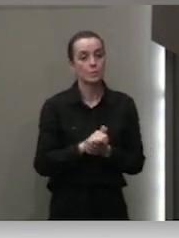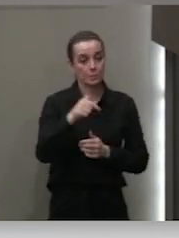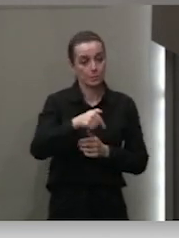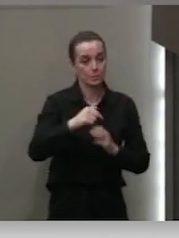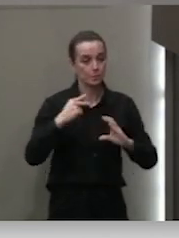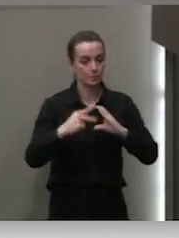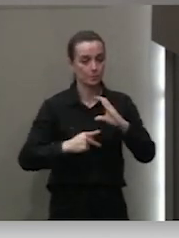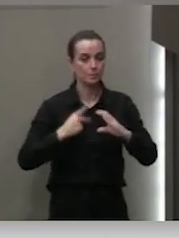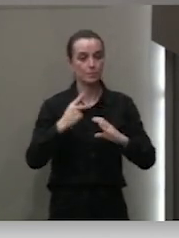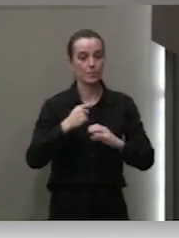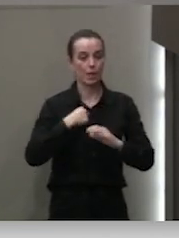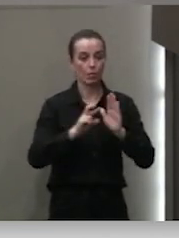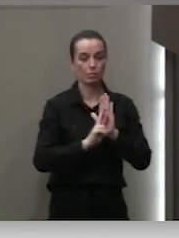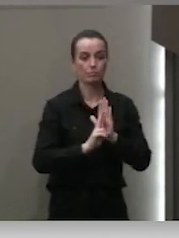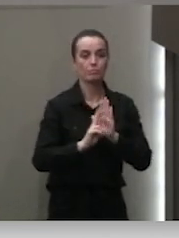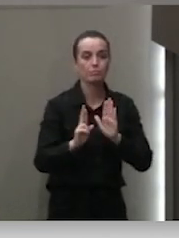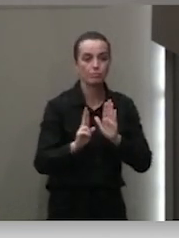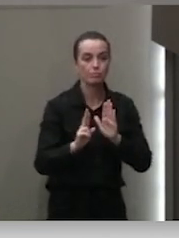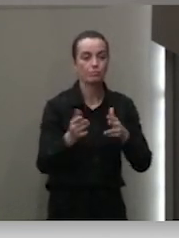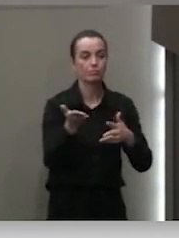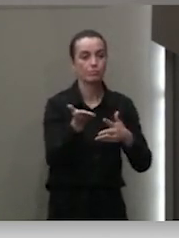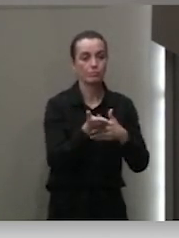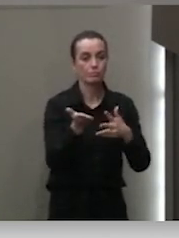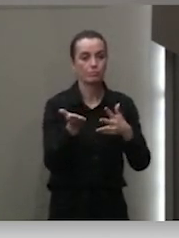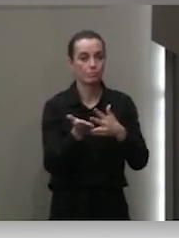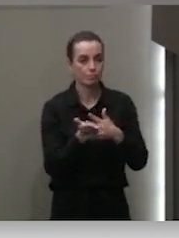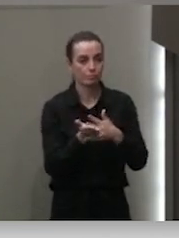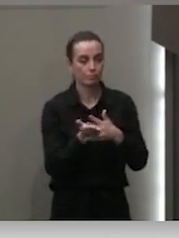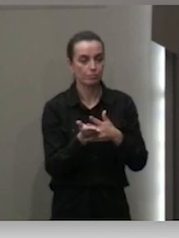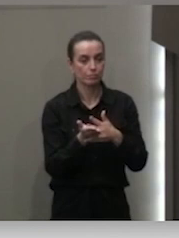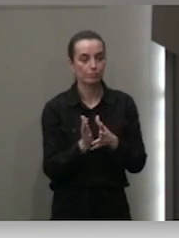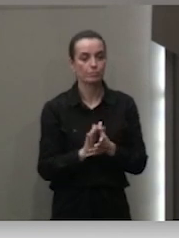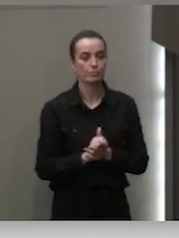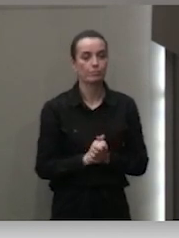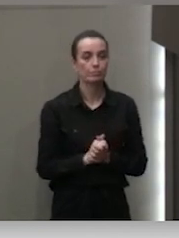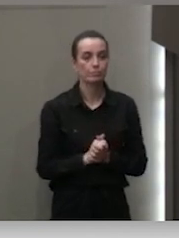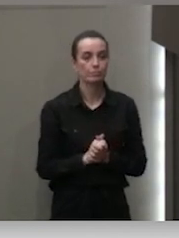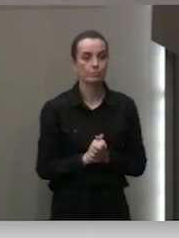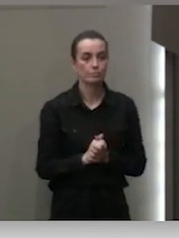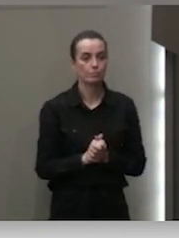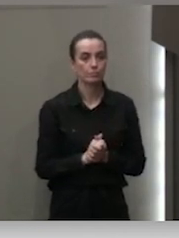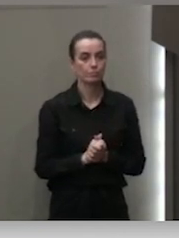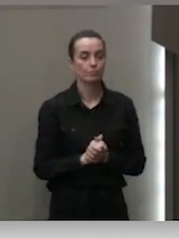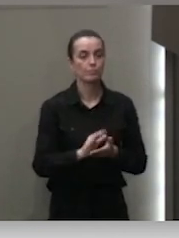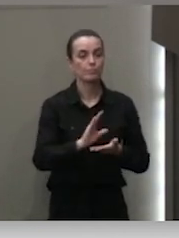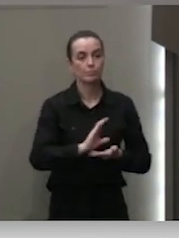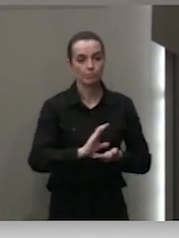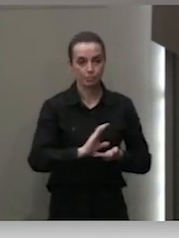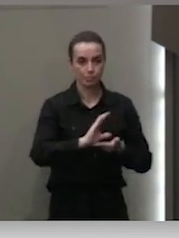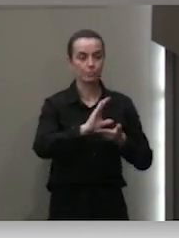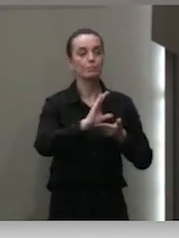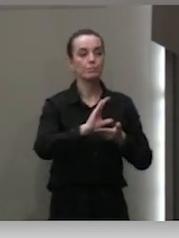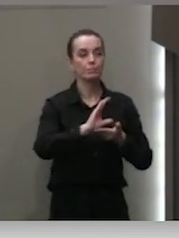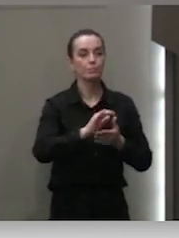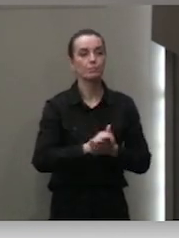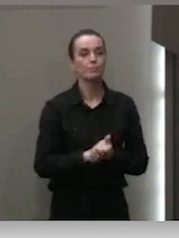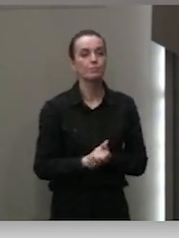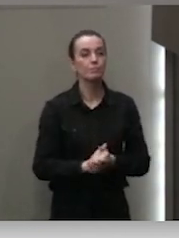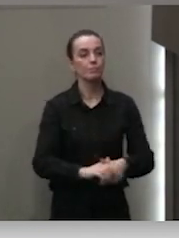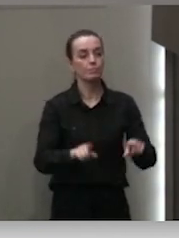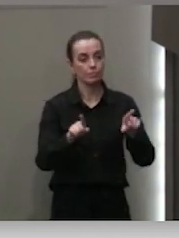que eu represento através que eu represento e no conselho curador e também